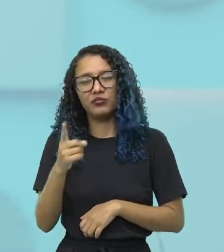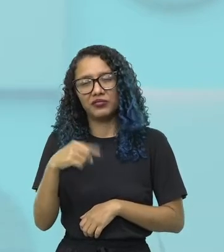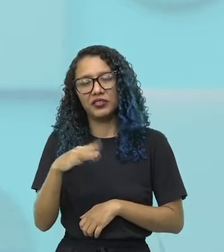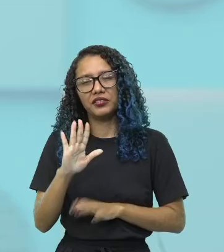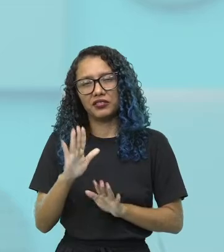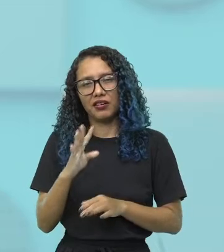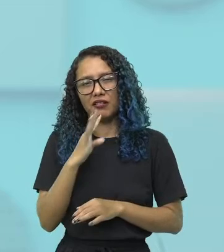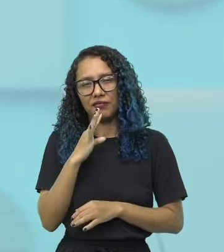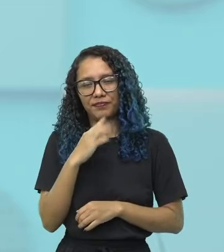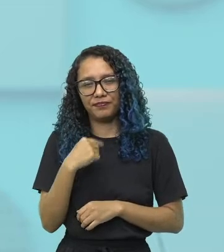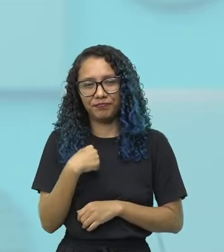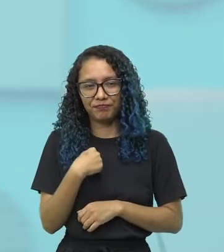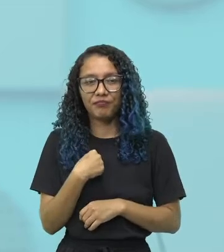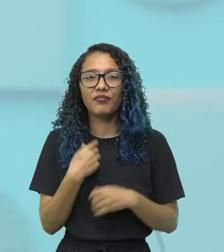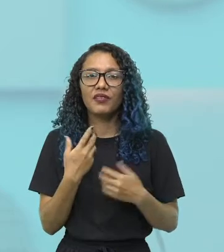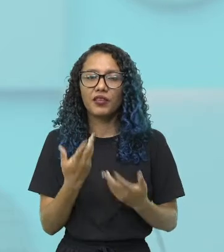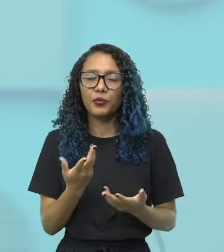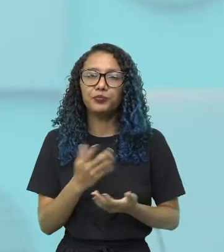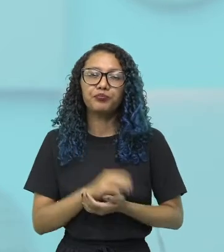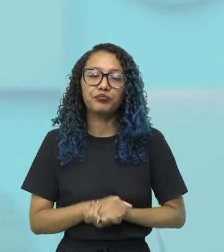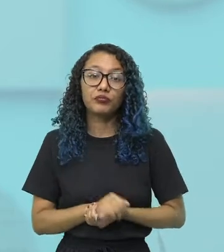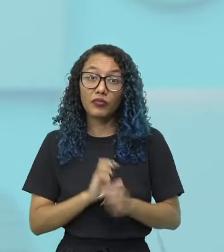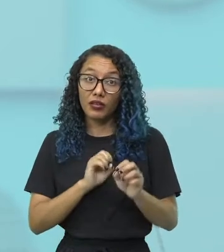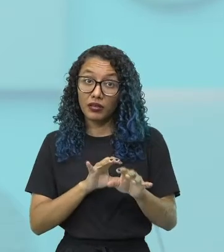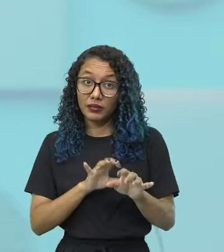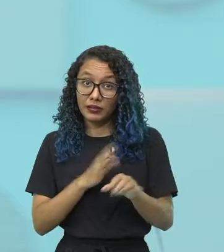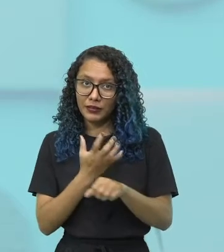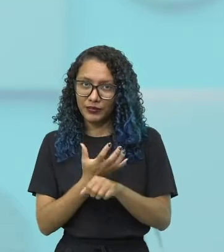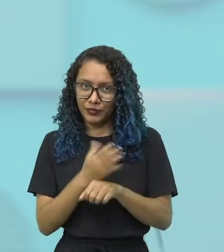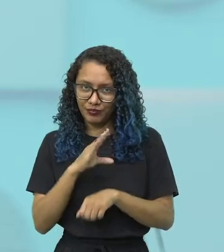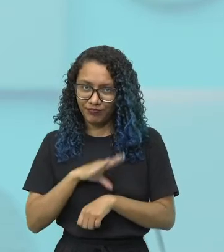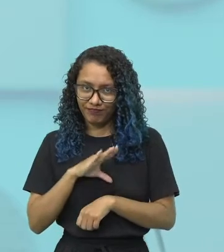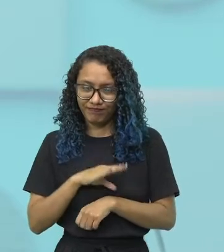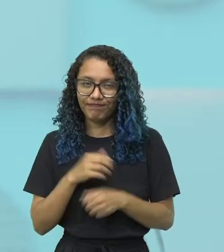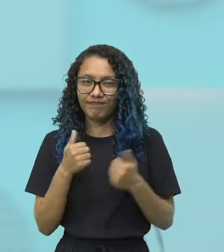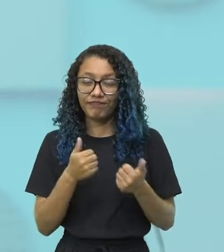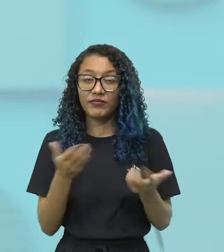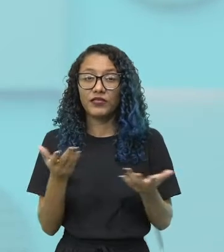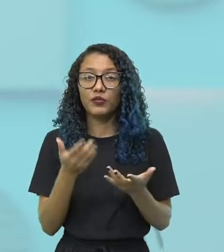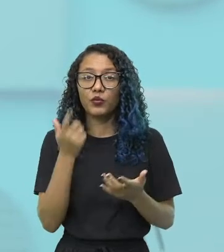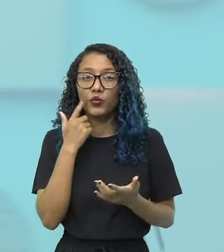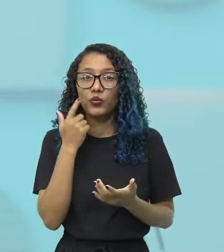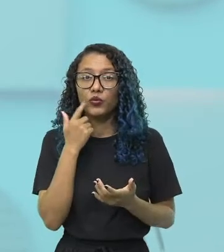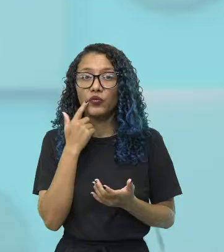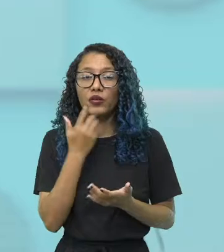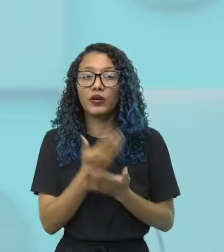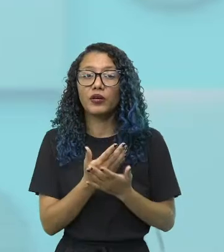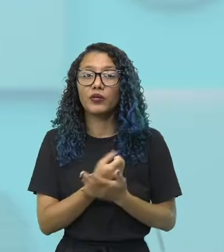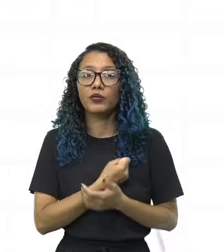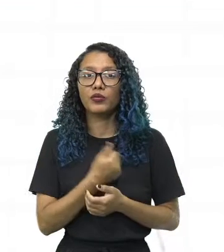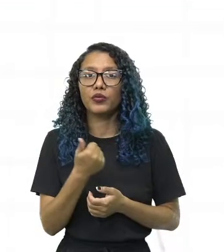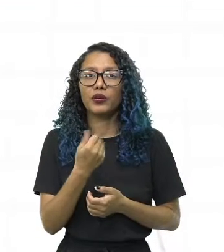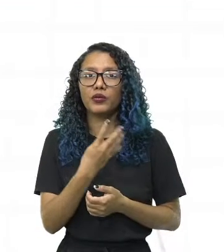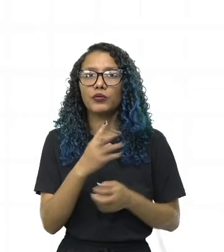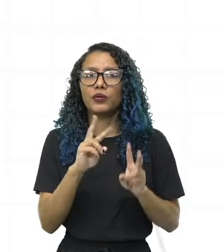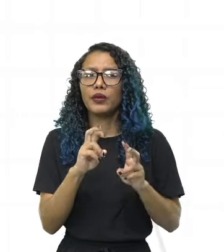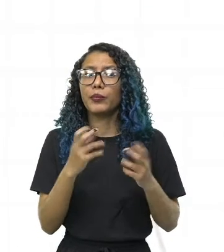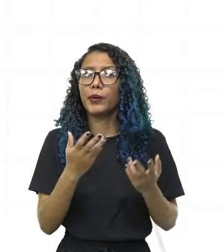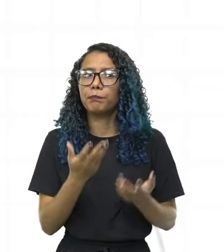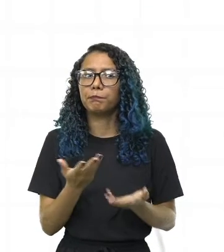conhece, ministrante da disciplina Língua Portuguesa, como eu já falei para vocês. Vamos saber então o que temos na aula de número 14, olha